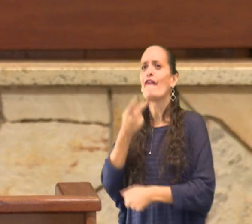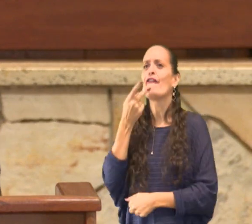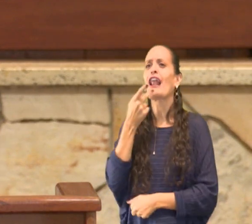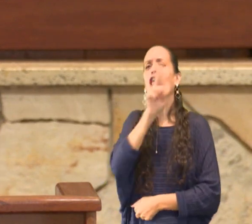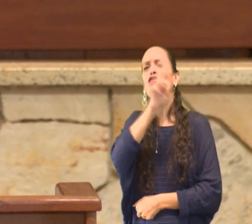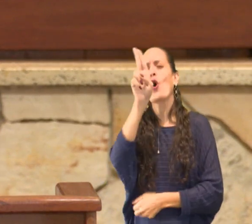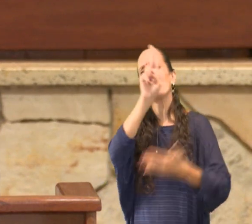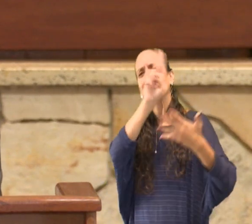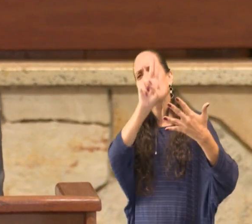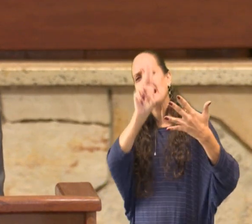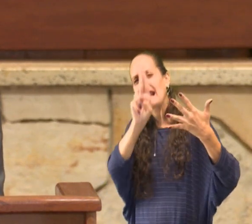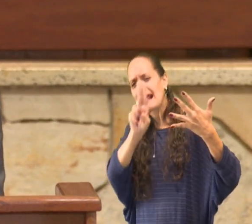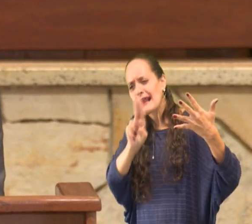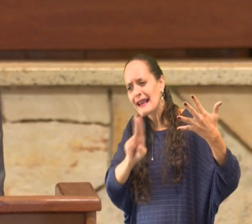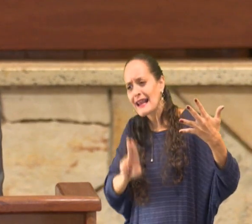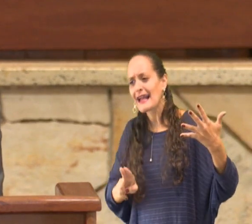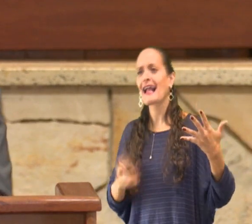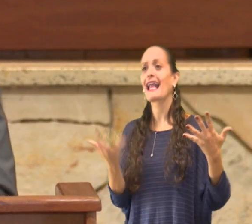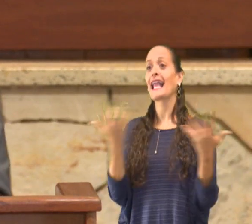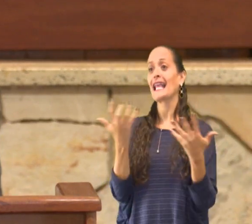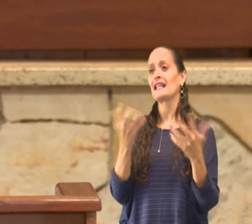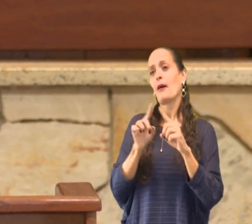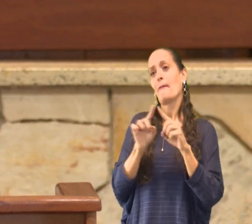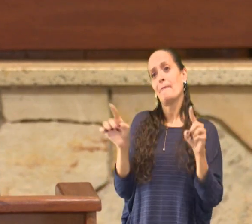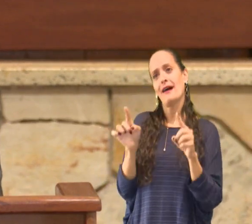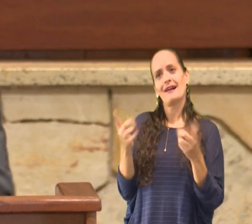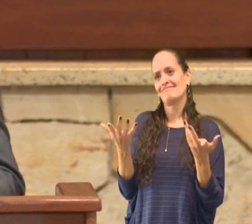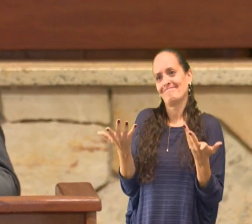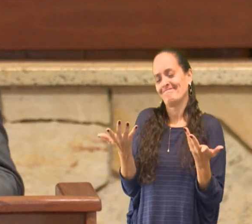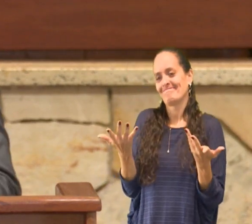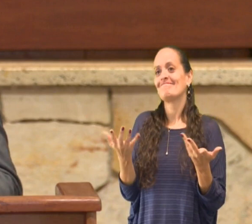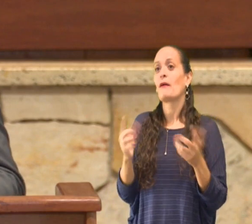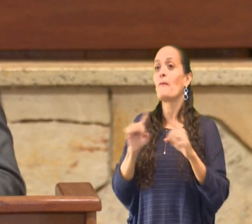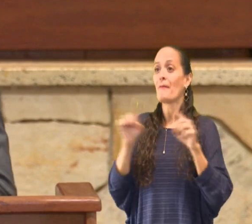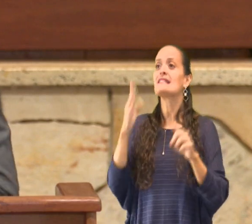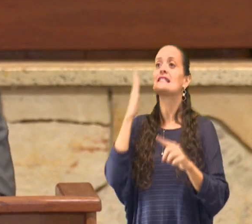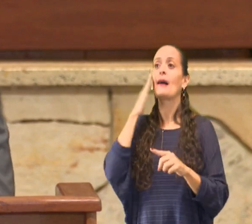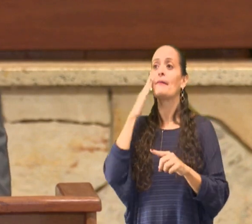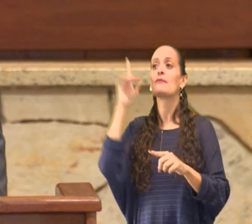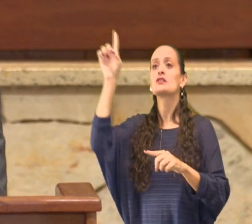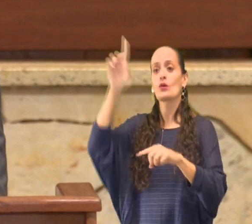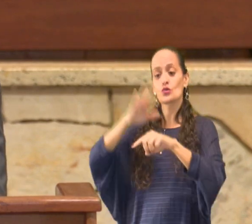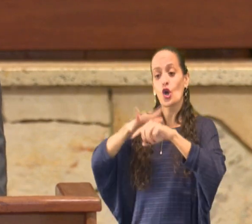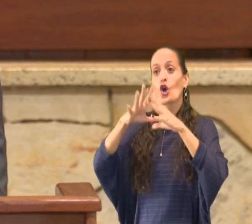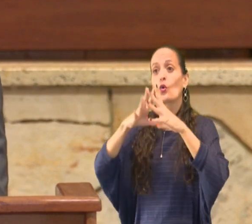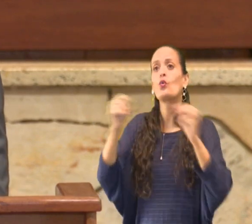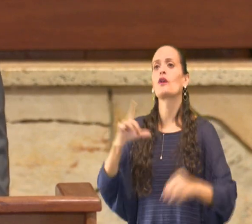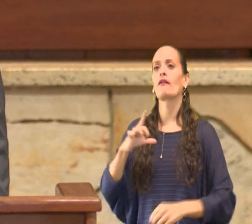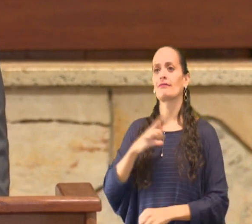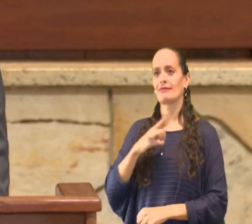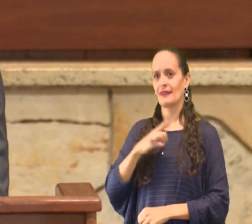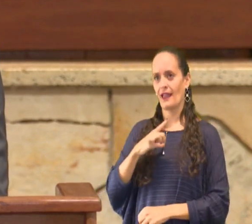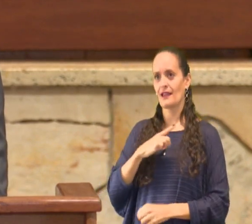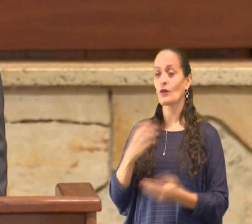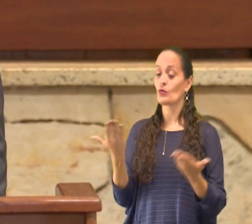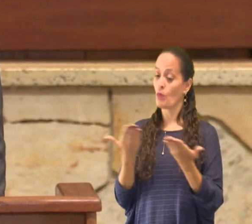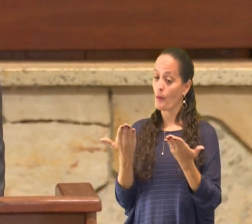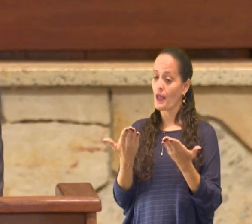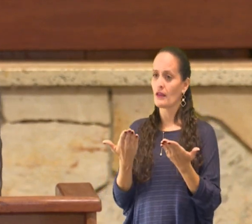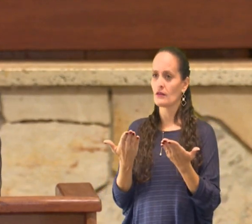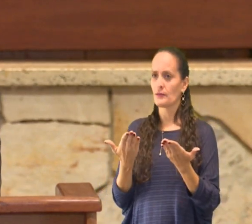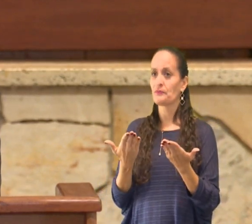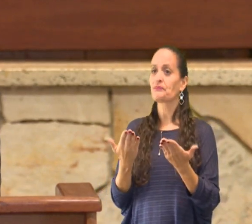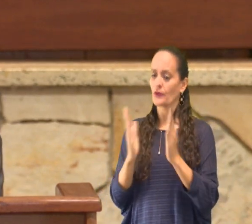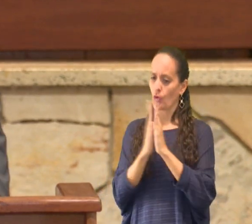que estão recebendo do Senhor a bênção da cura, da transformação, da renovação, e nós estaremos neste momento. Se você